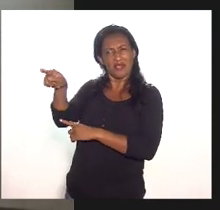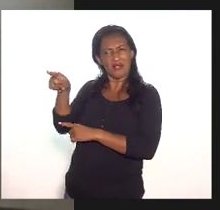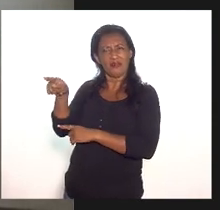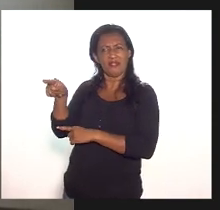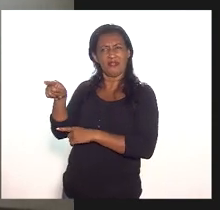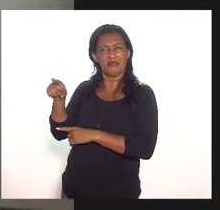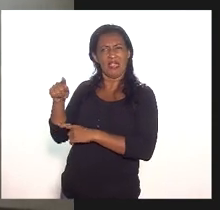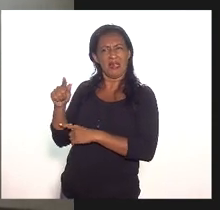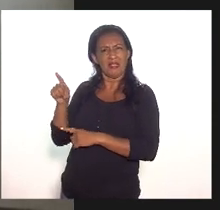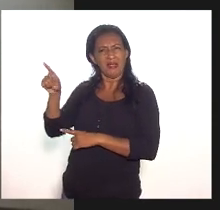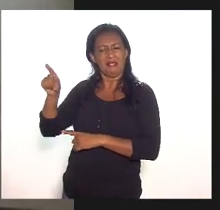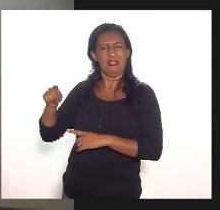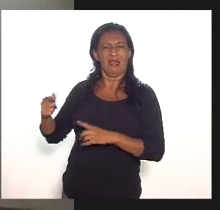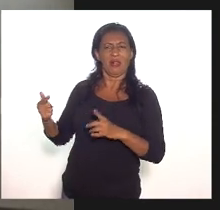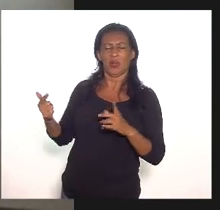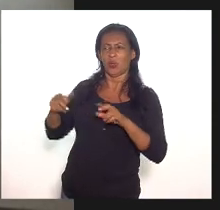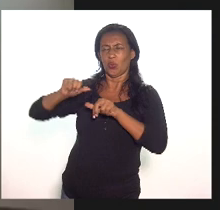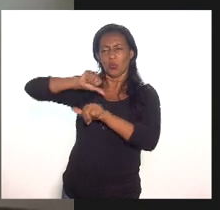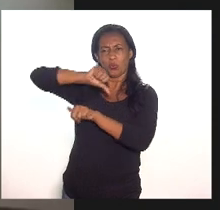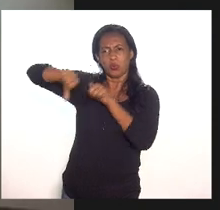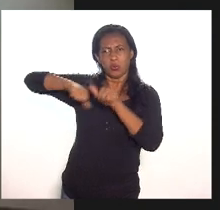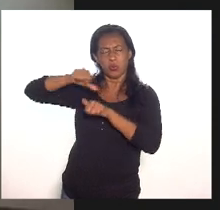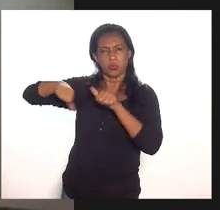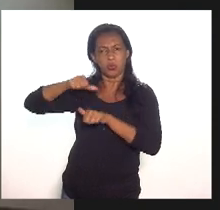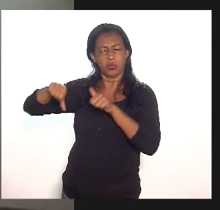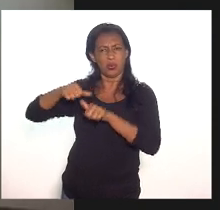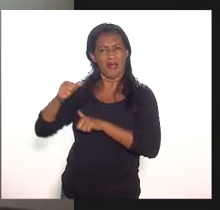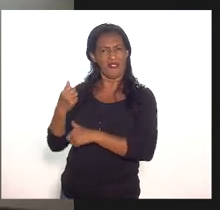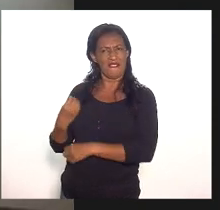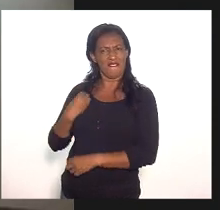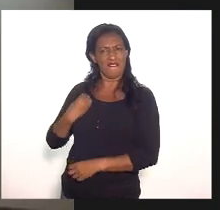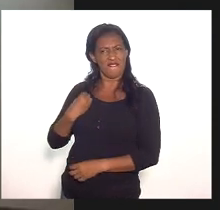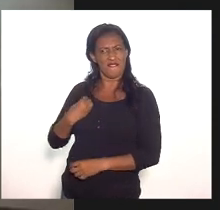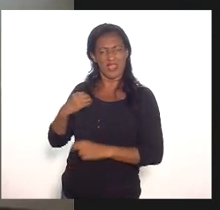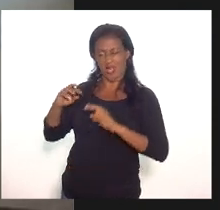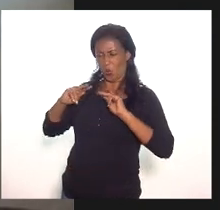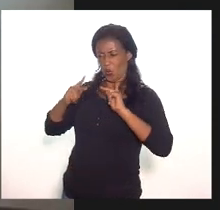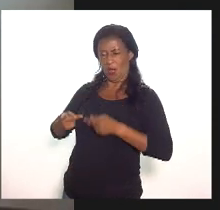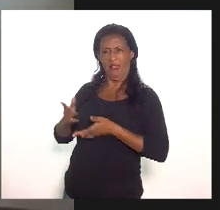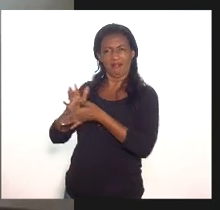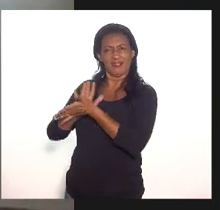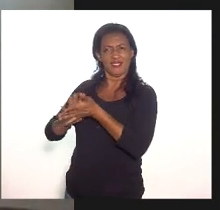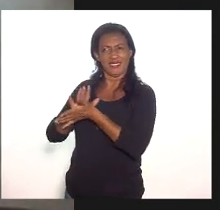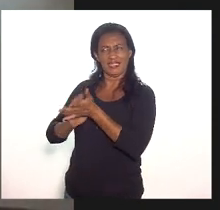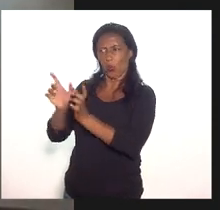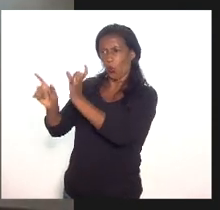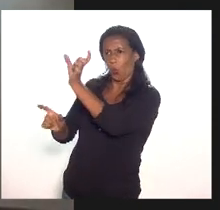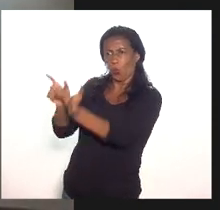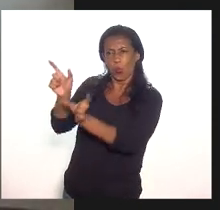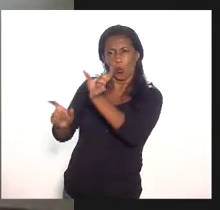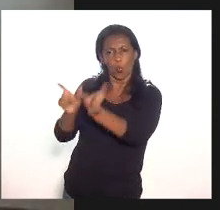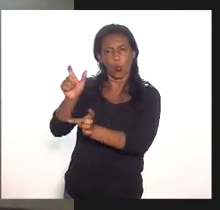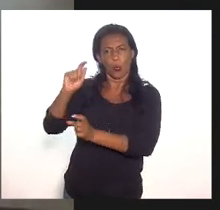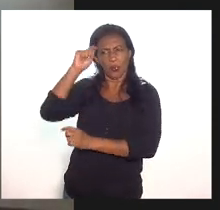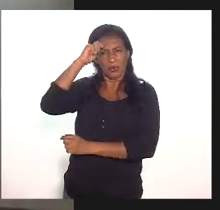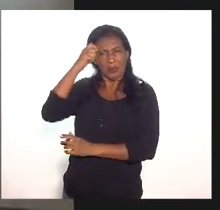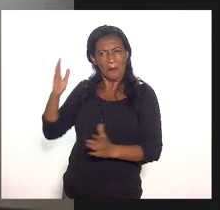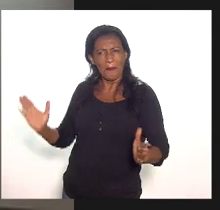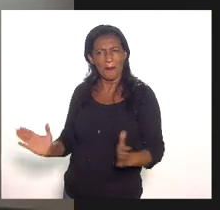completo de marginalização, um processo, inclusive, que desumaniza os corpos negros e